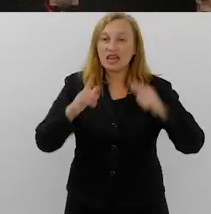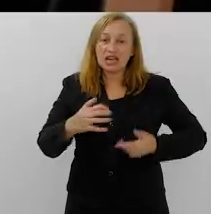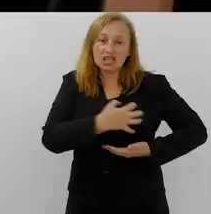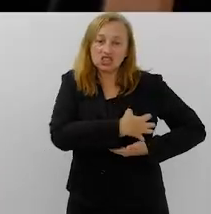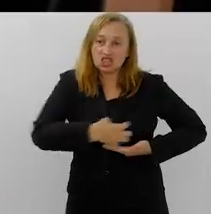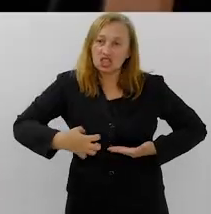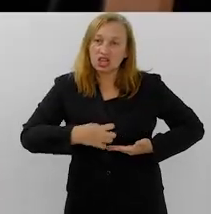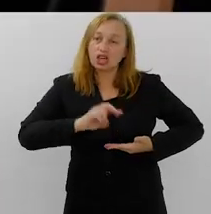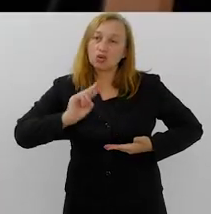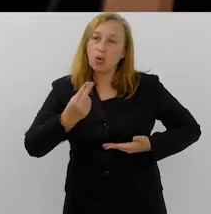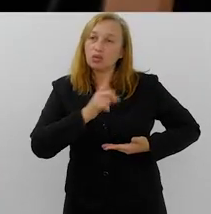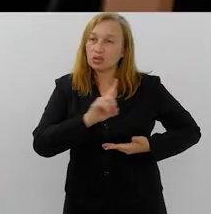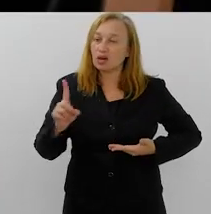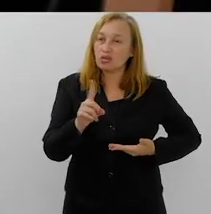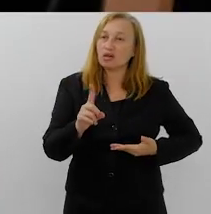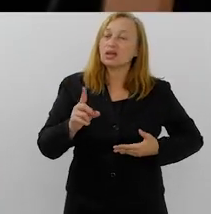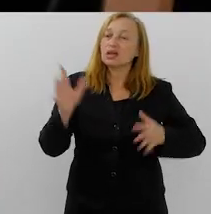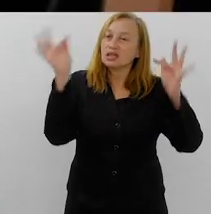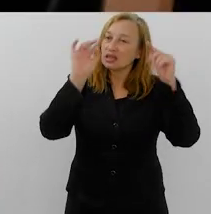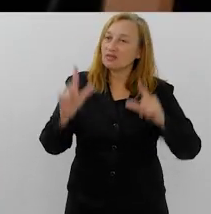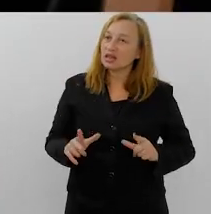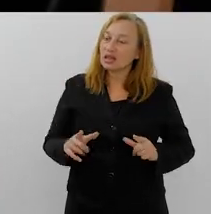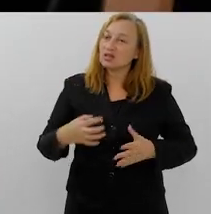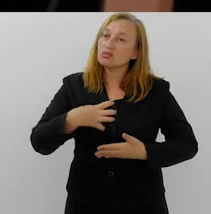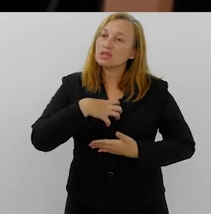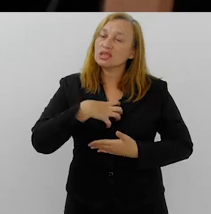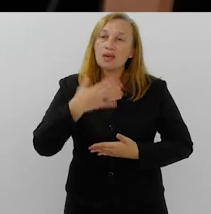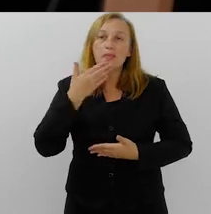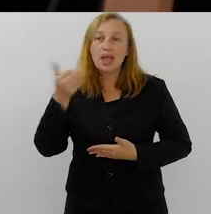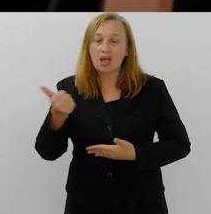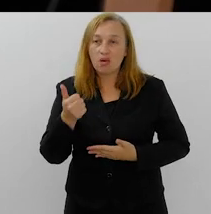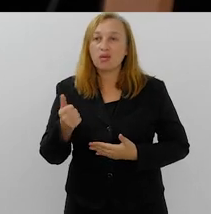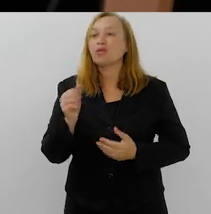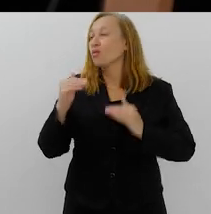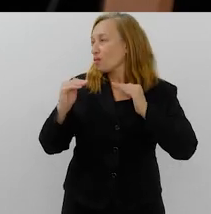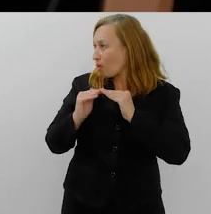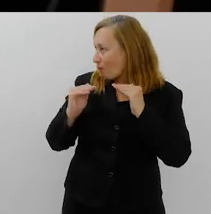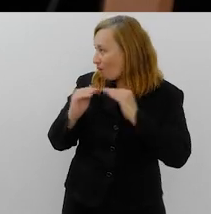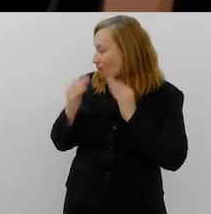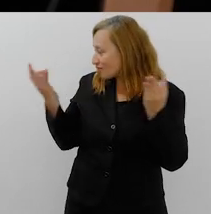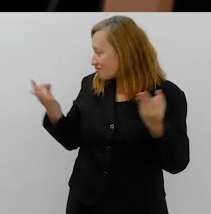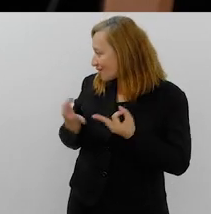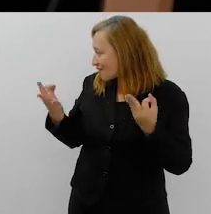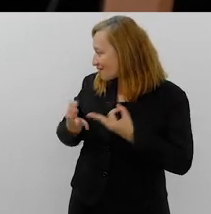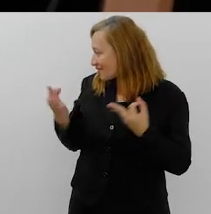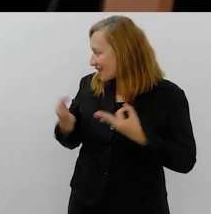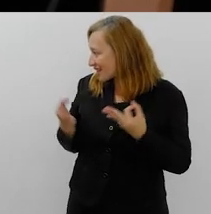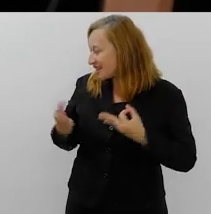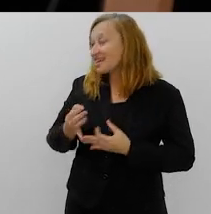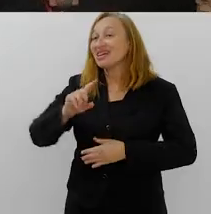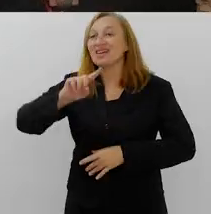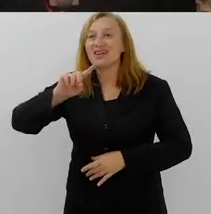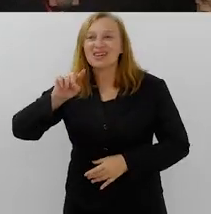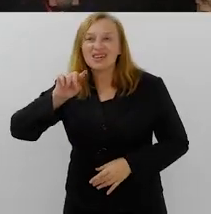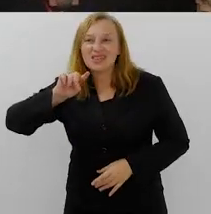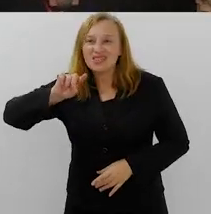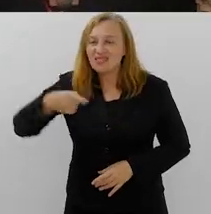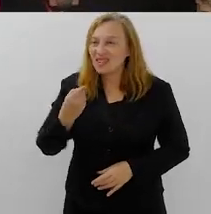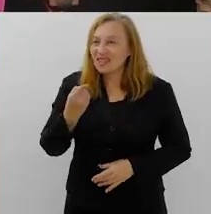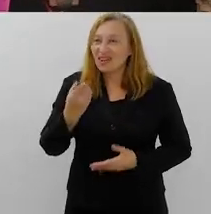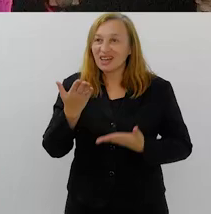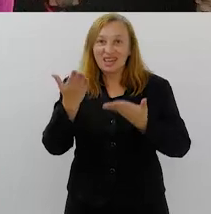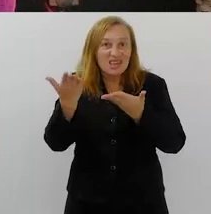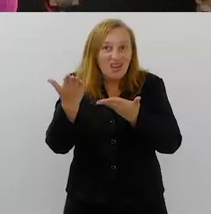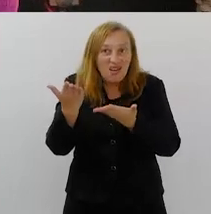com uma mama sem uma mama e eu acho que as pessoas tem que ser felizes da maneira que elas acharem melhor concordo plenamente